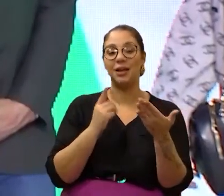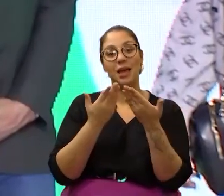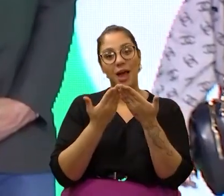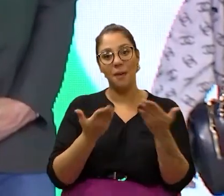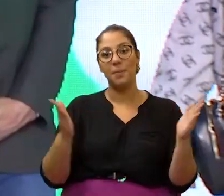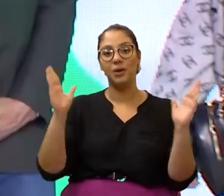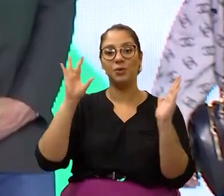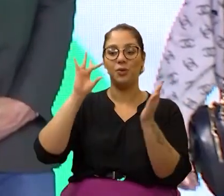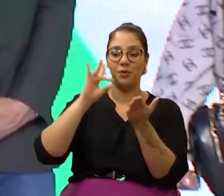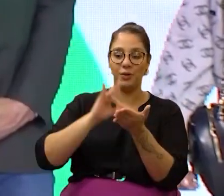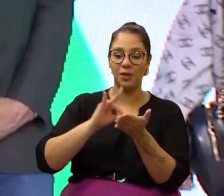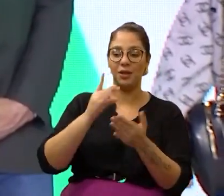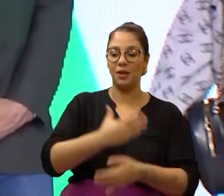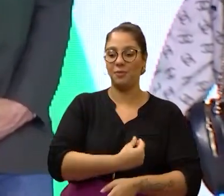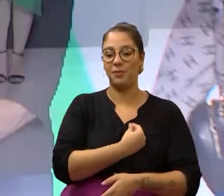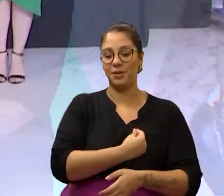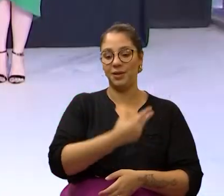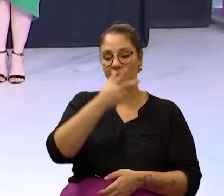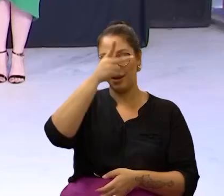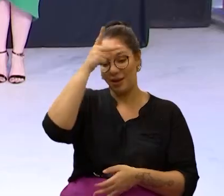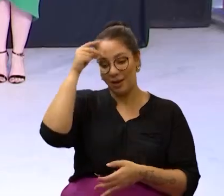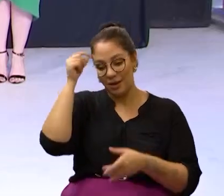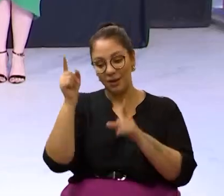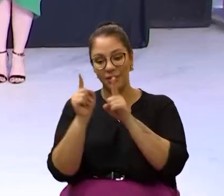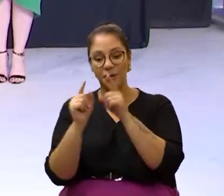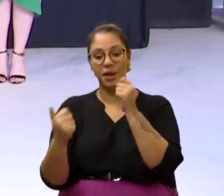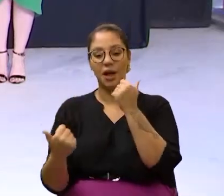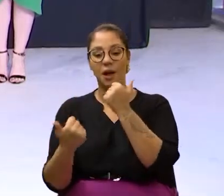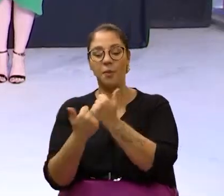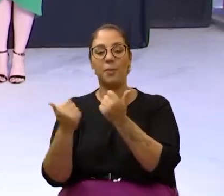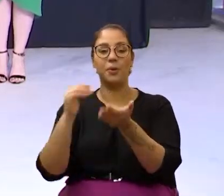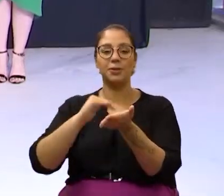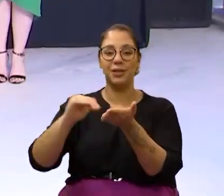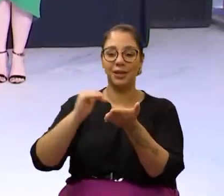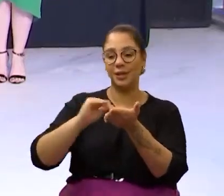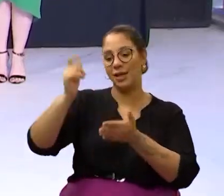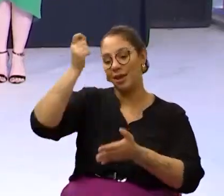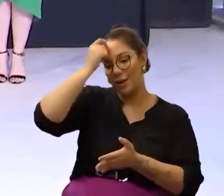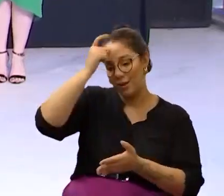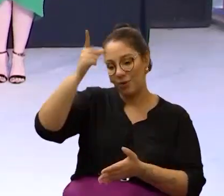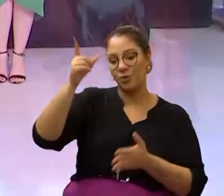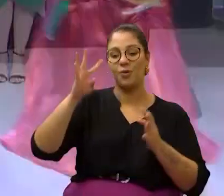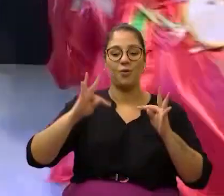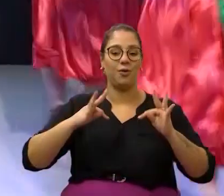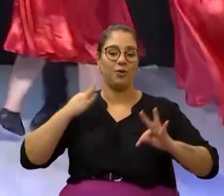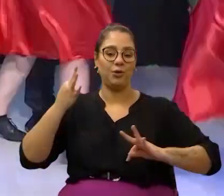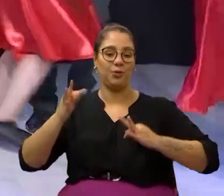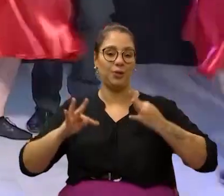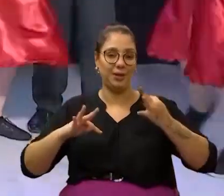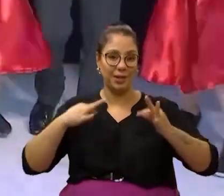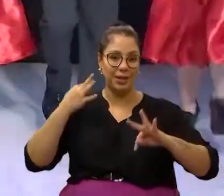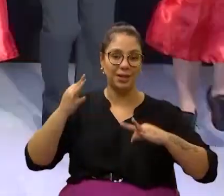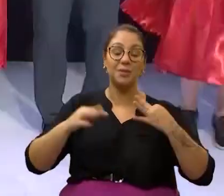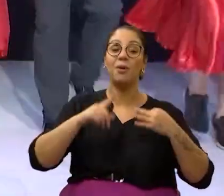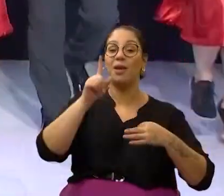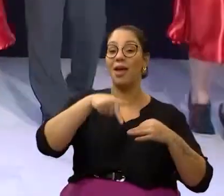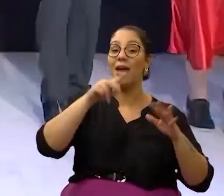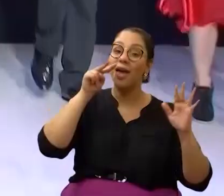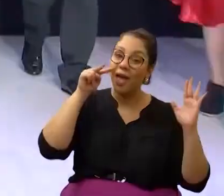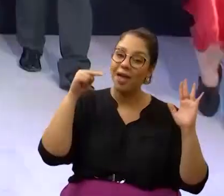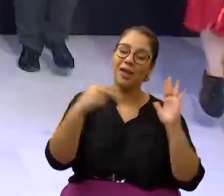com a presença do prefeito, com apoio, né, da Secretaria de Cultura, Turismo,